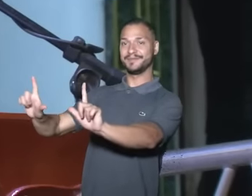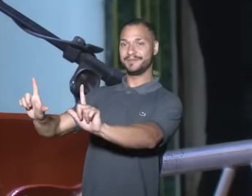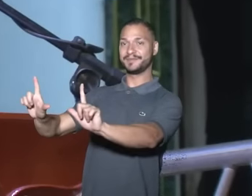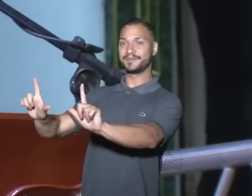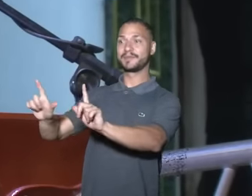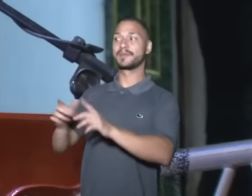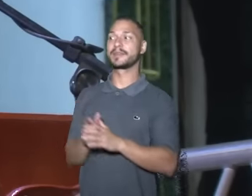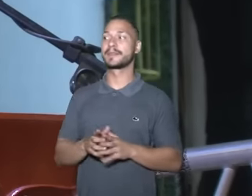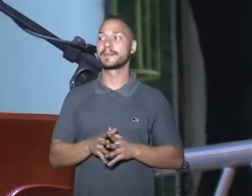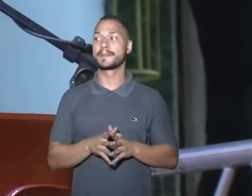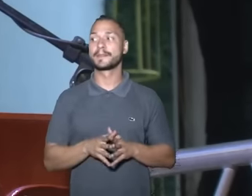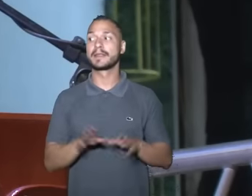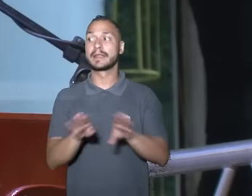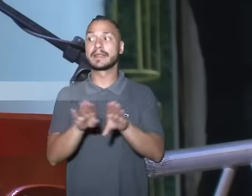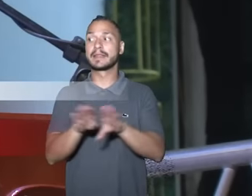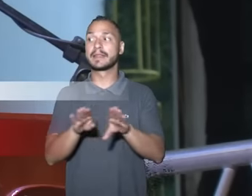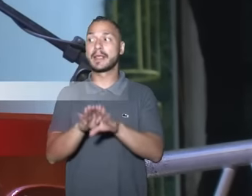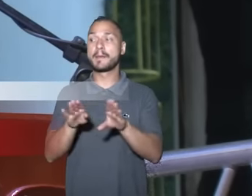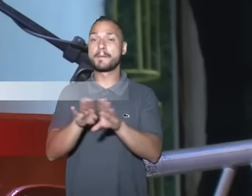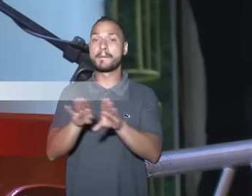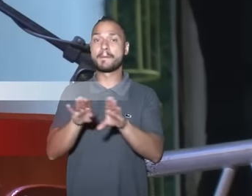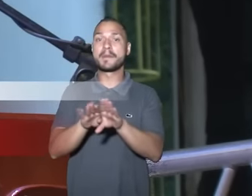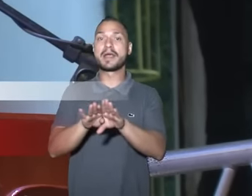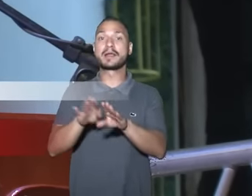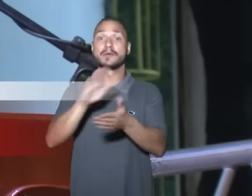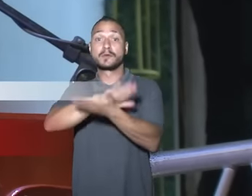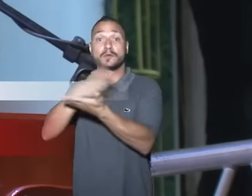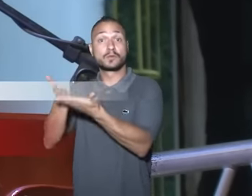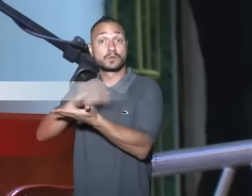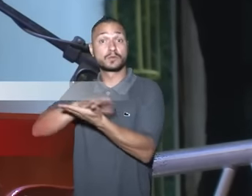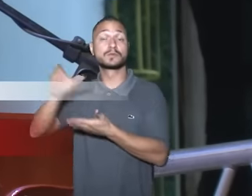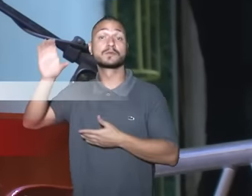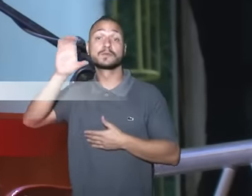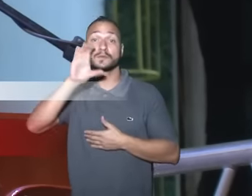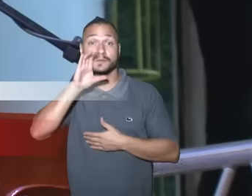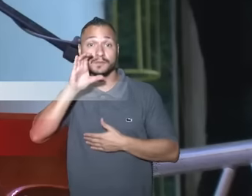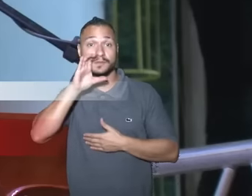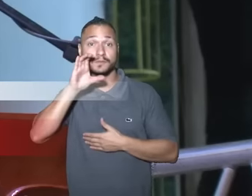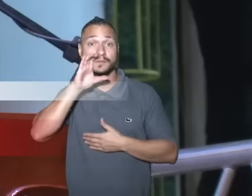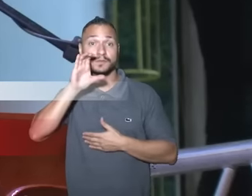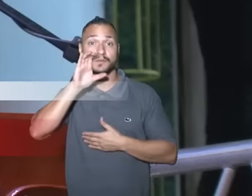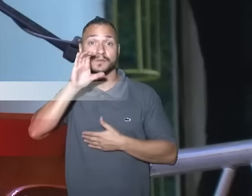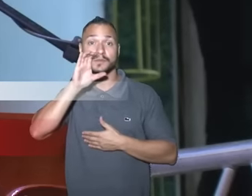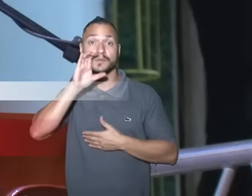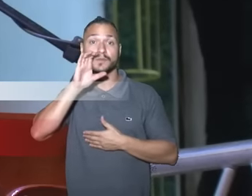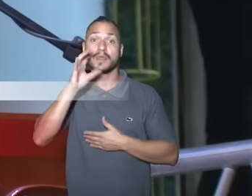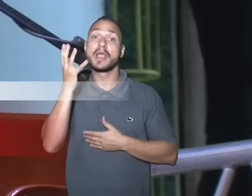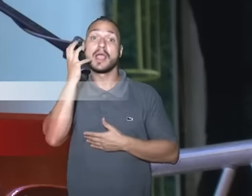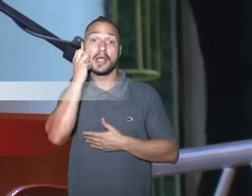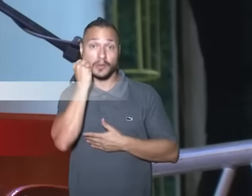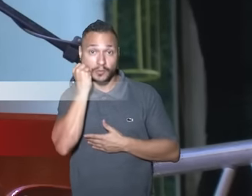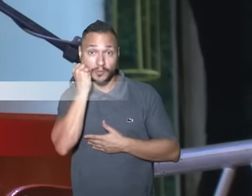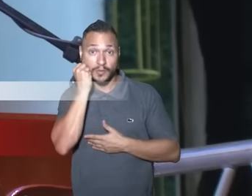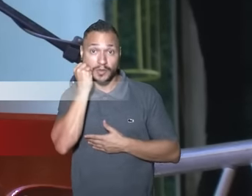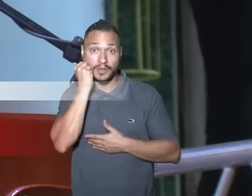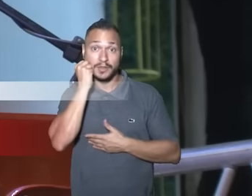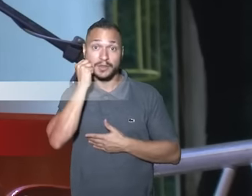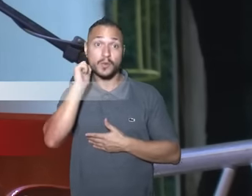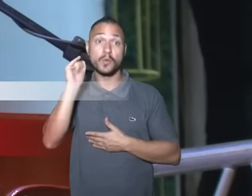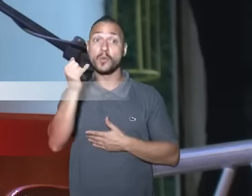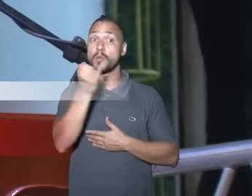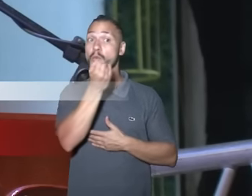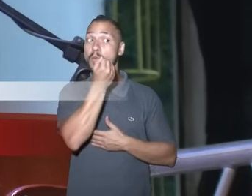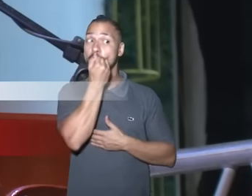com a participação dos intérpretes de Libras, Carlos Henrique Oliveira Silva, Eduardo Andrade Gomes